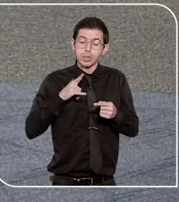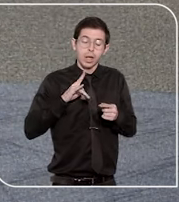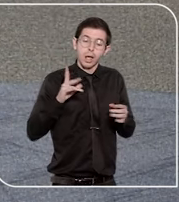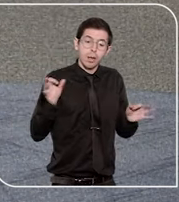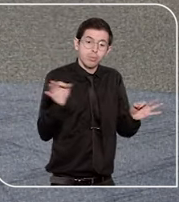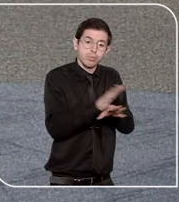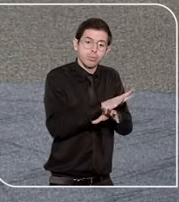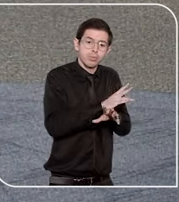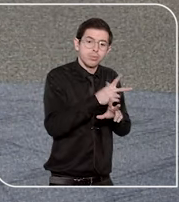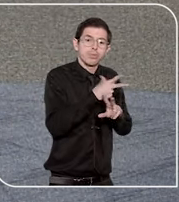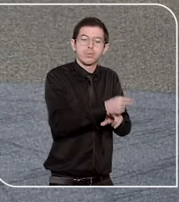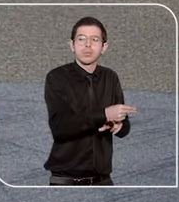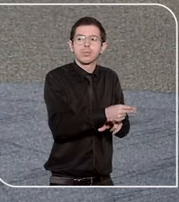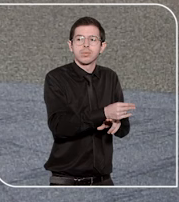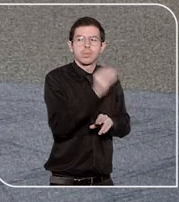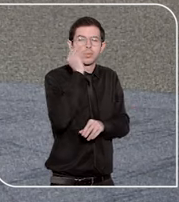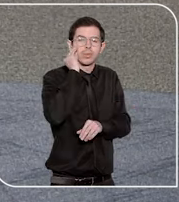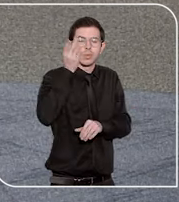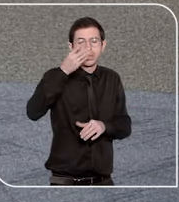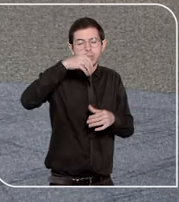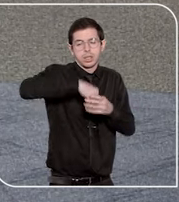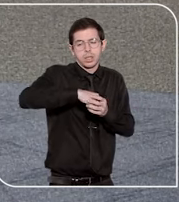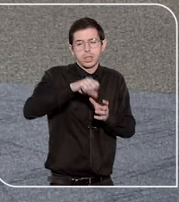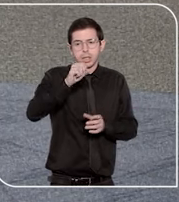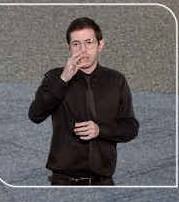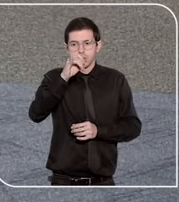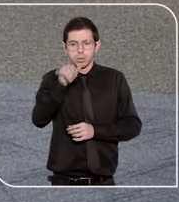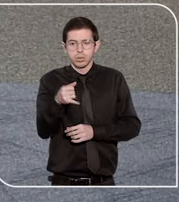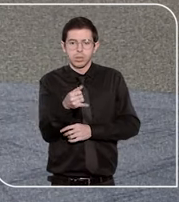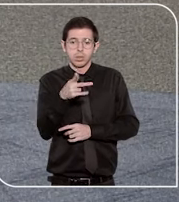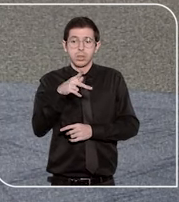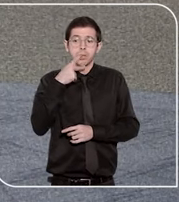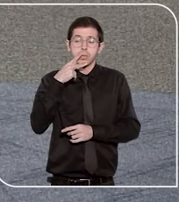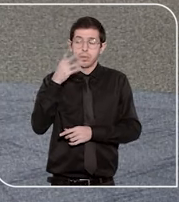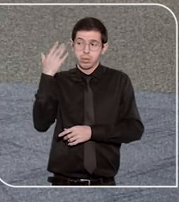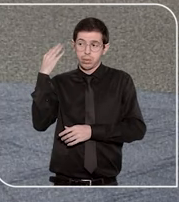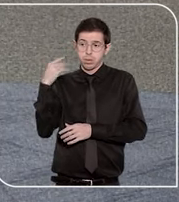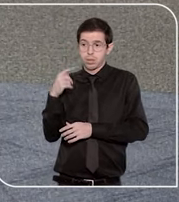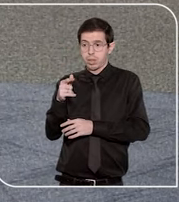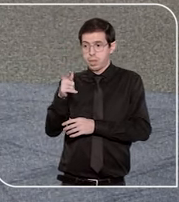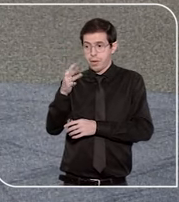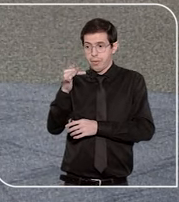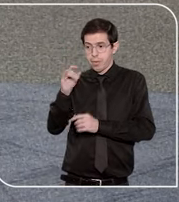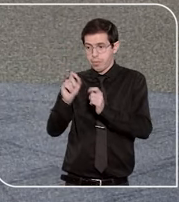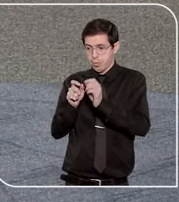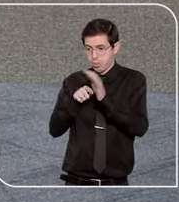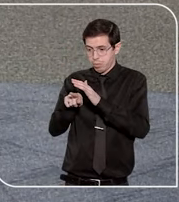no caso do STJ. Então, se isso já foi falado, foi até uma pergunta que a Fátima fez, mas eu vou repetir